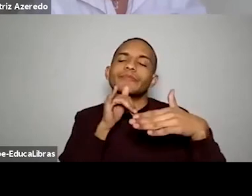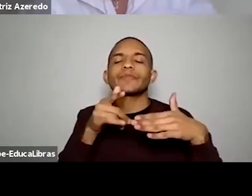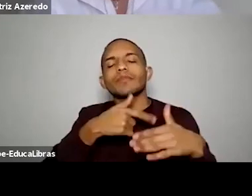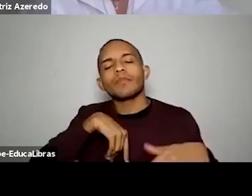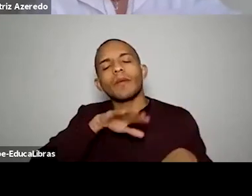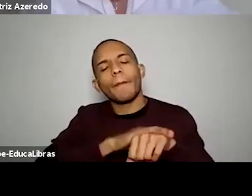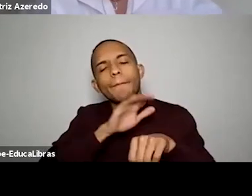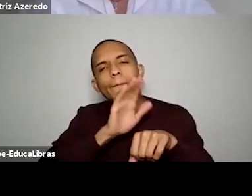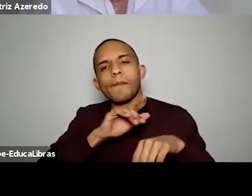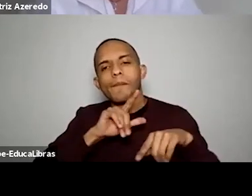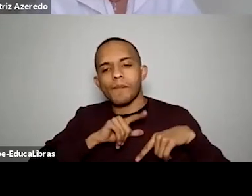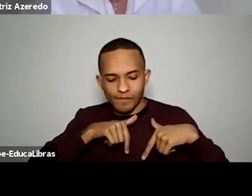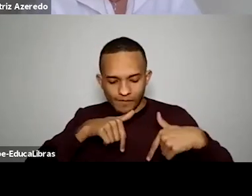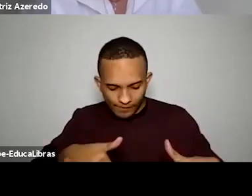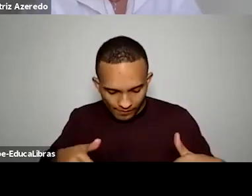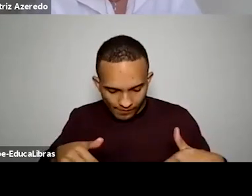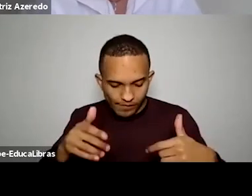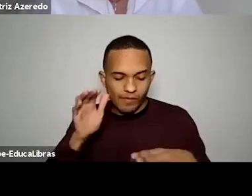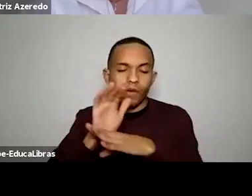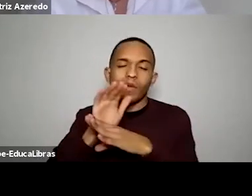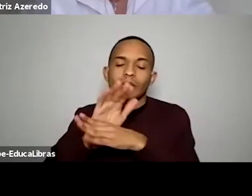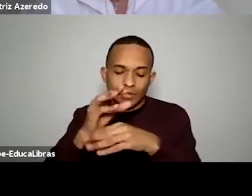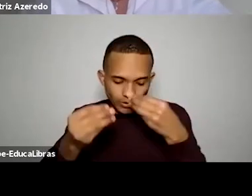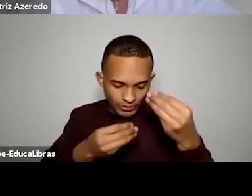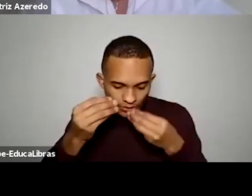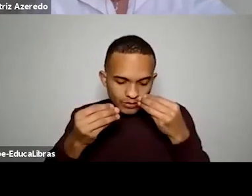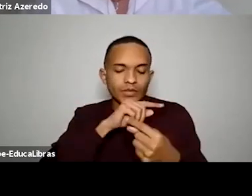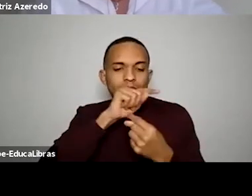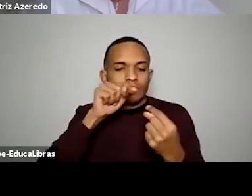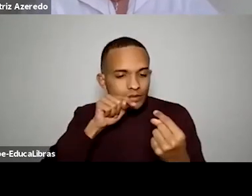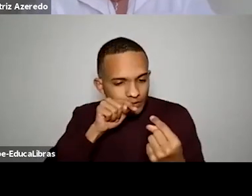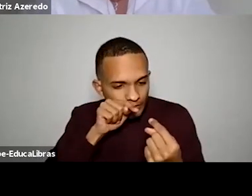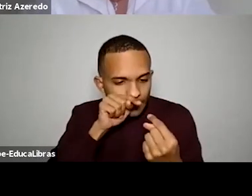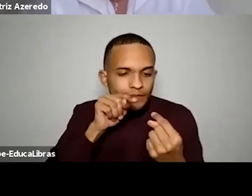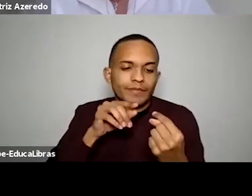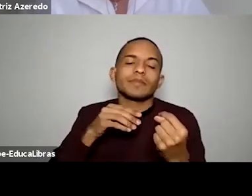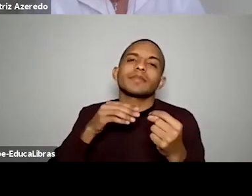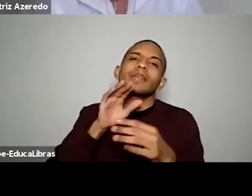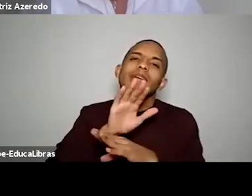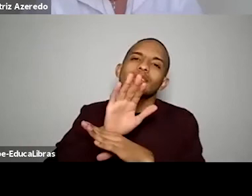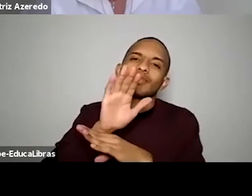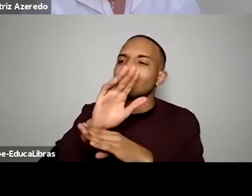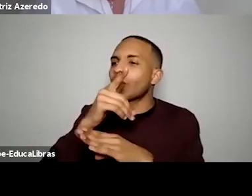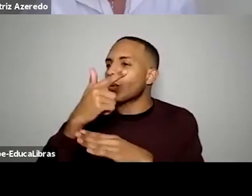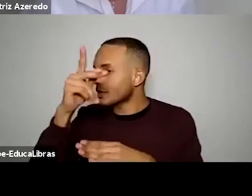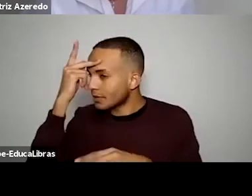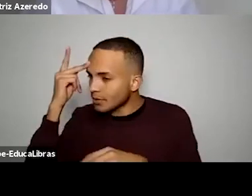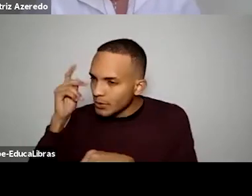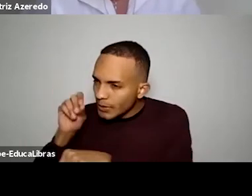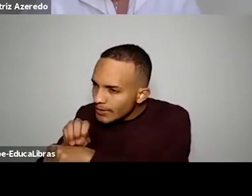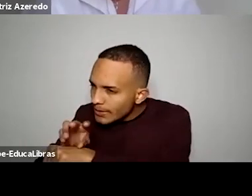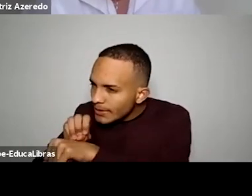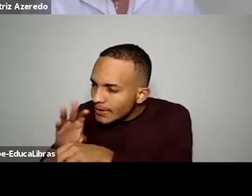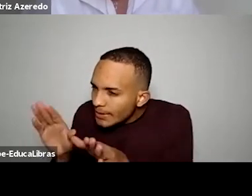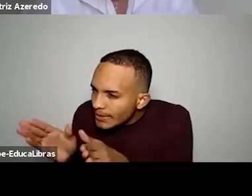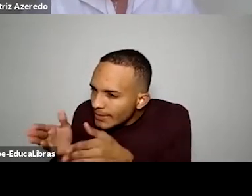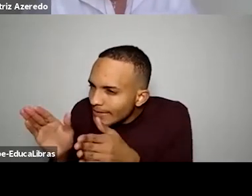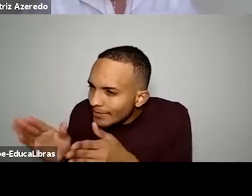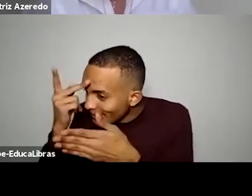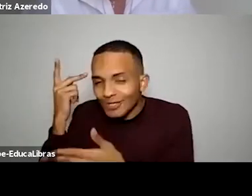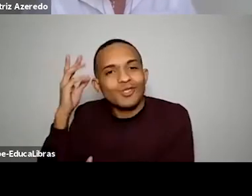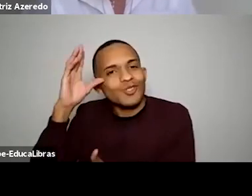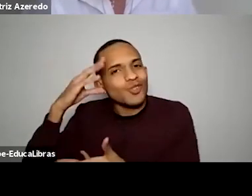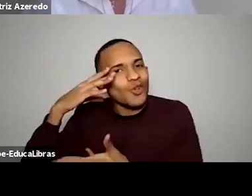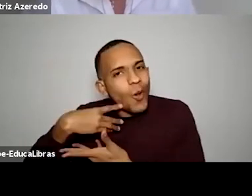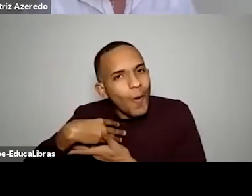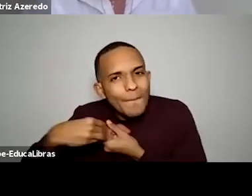essas ações servem para, o poder que essas ações têm para inspirar outras pessoas a fazer o mesmo. Então, à medida em que a gente cria uma